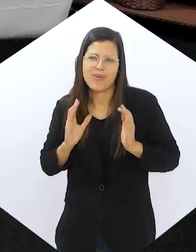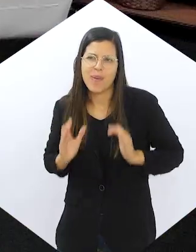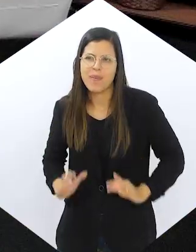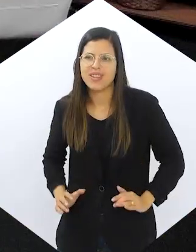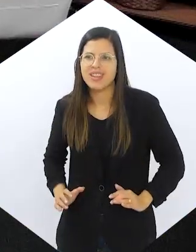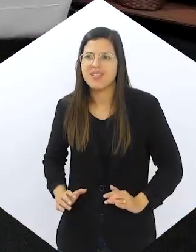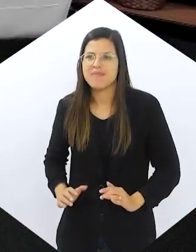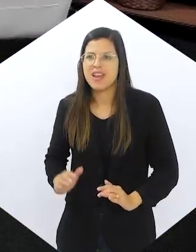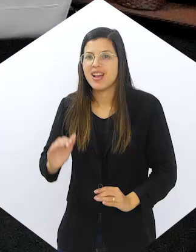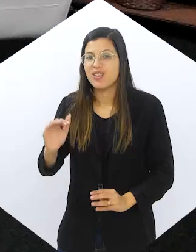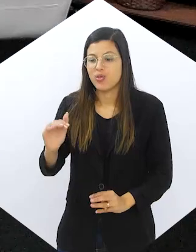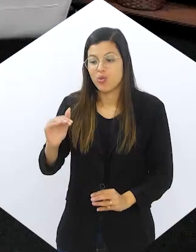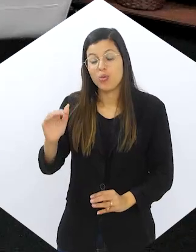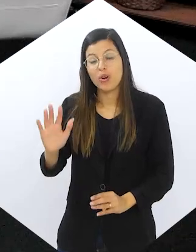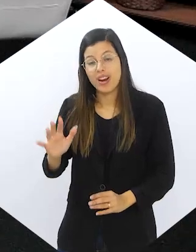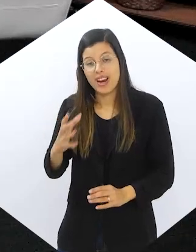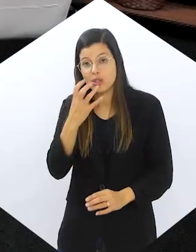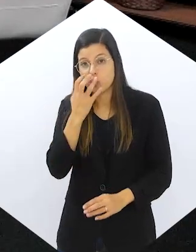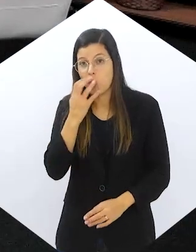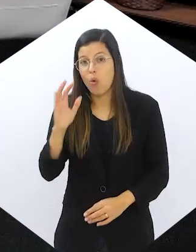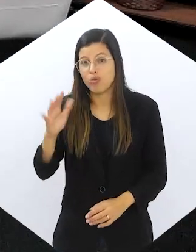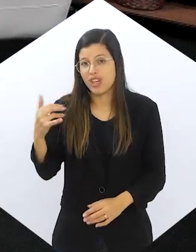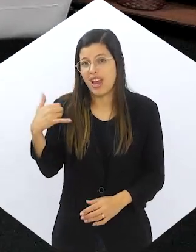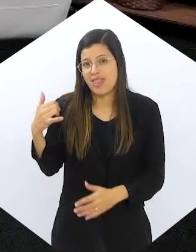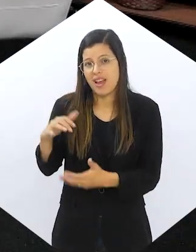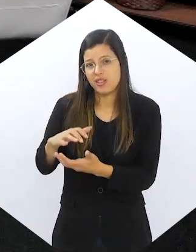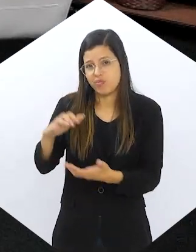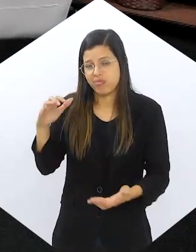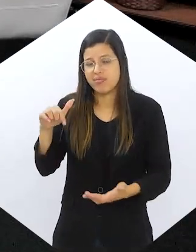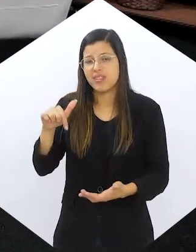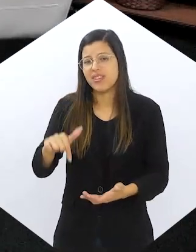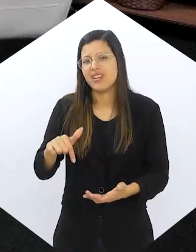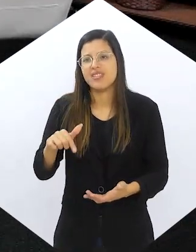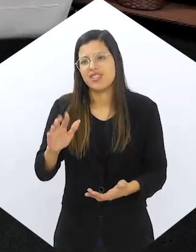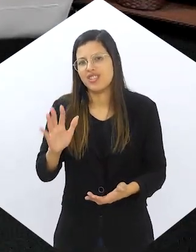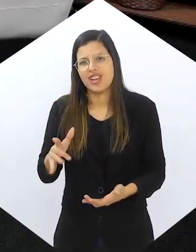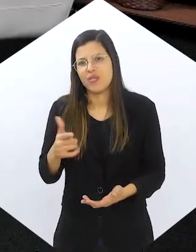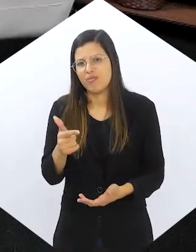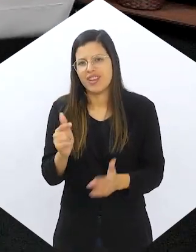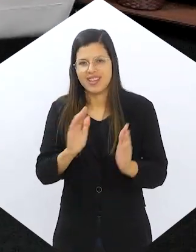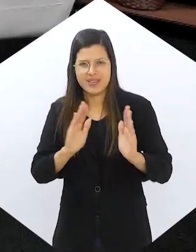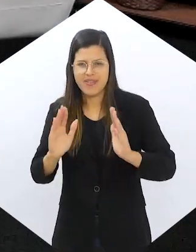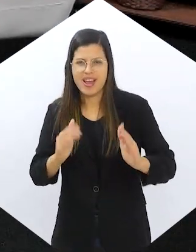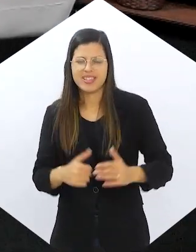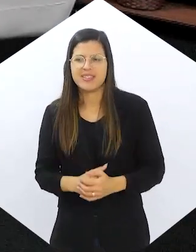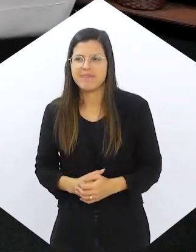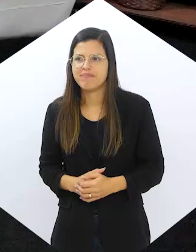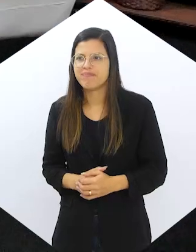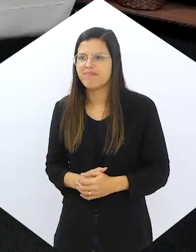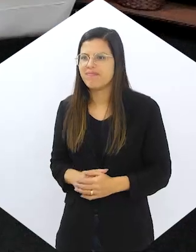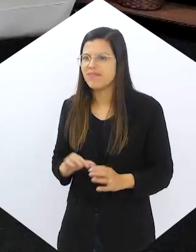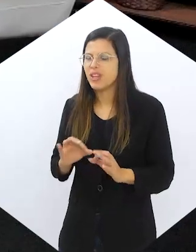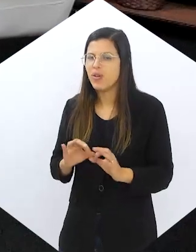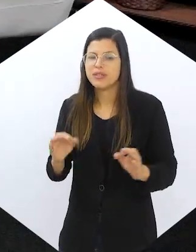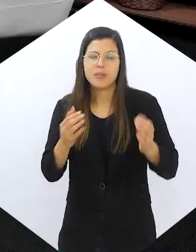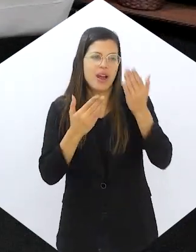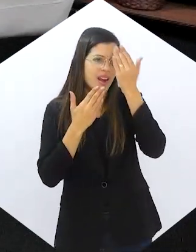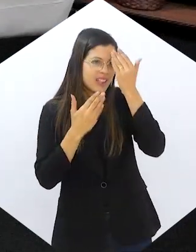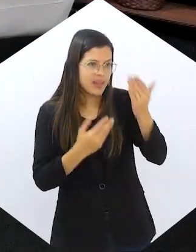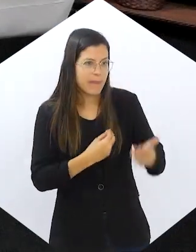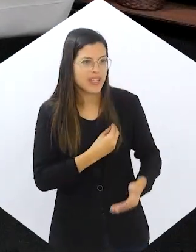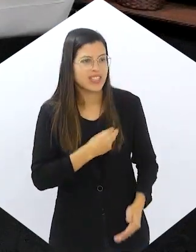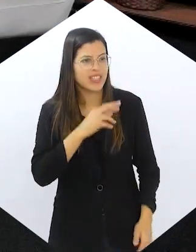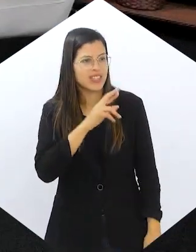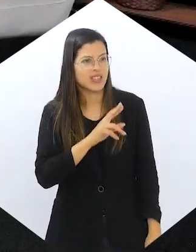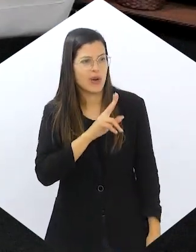sempre Sim. fala, o cão adulto tem essa vantagem a mais, que ele não passa por essas fases. Ótimo. Bom, Rudá, agradecer a sua presença aqui